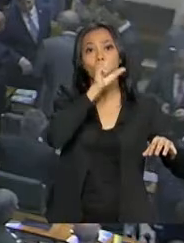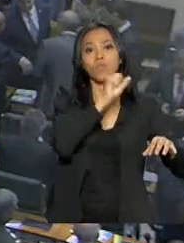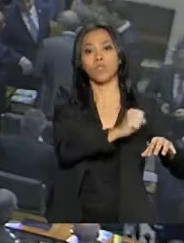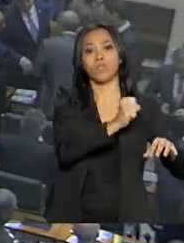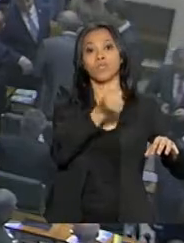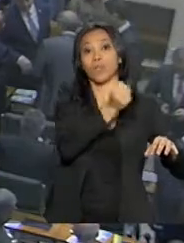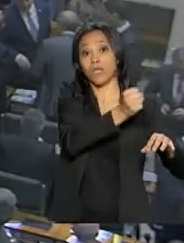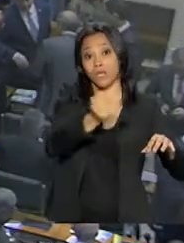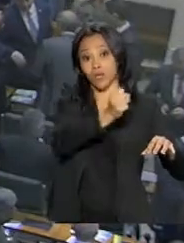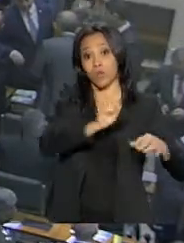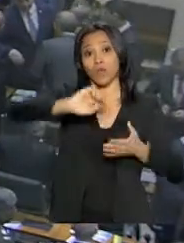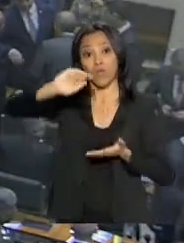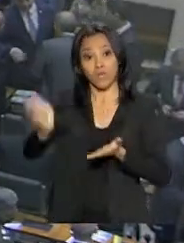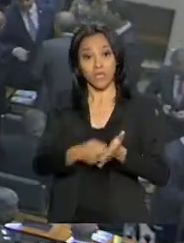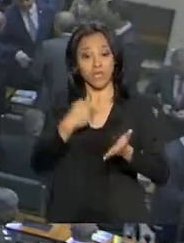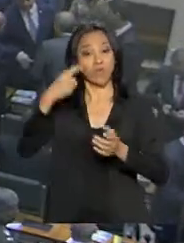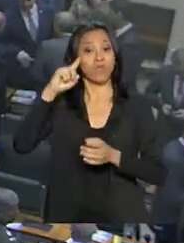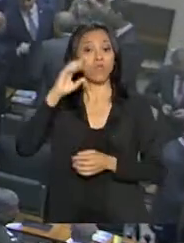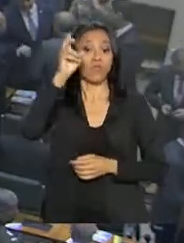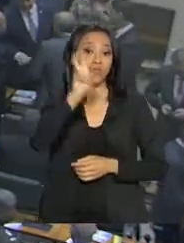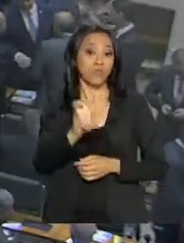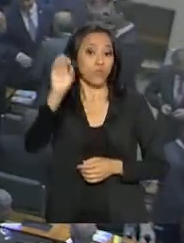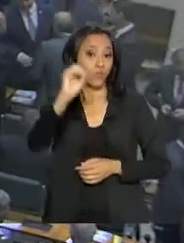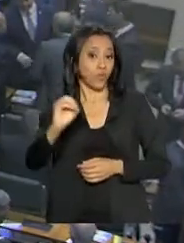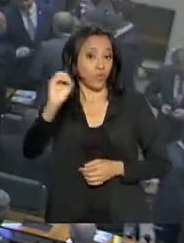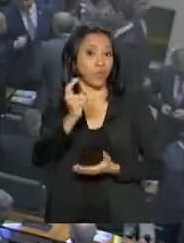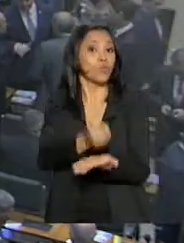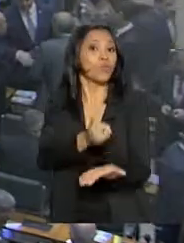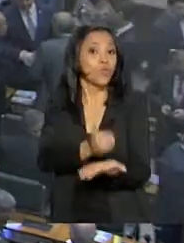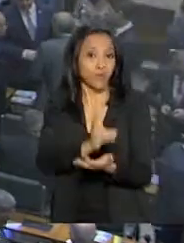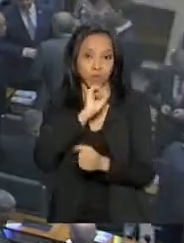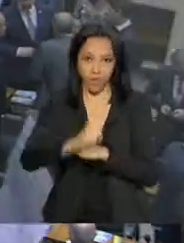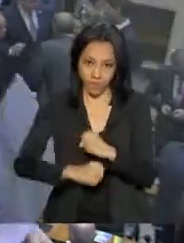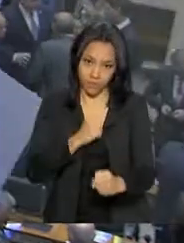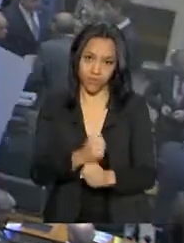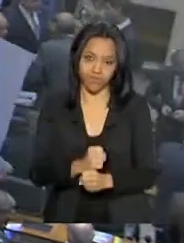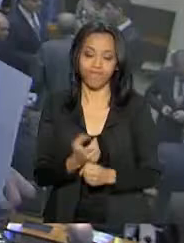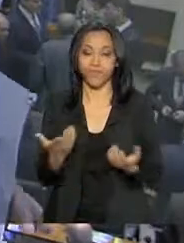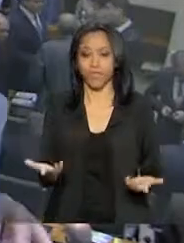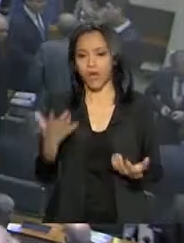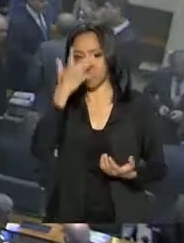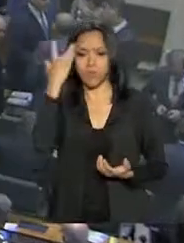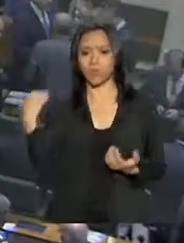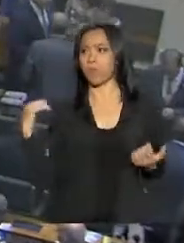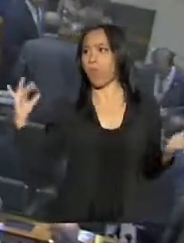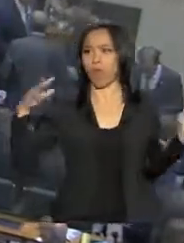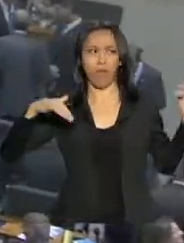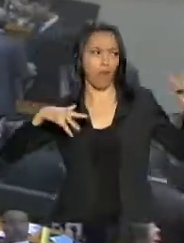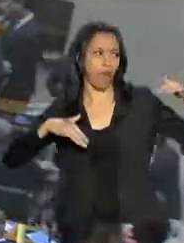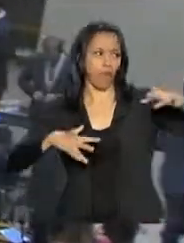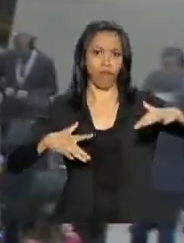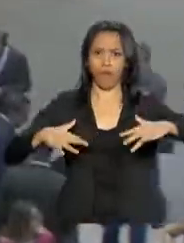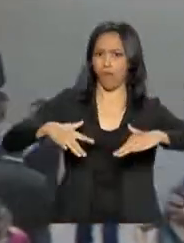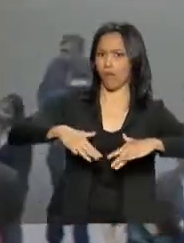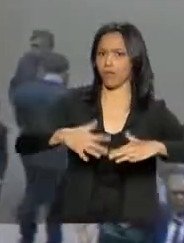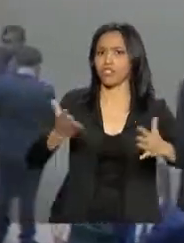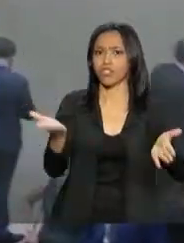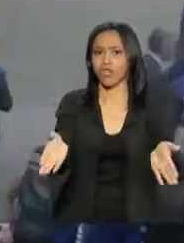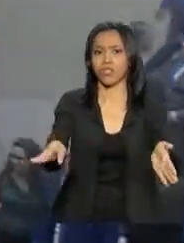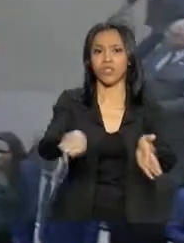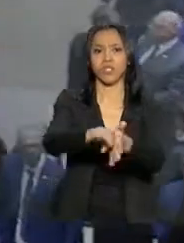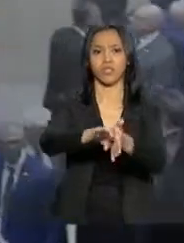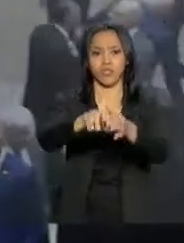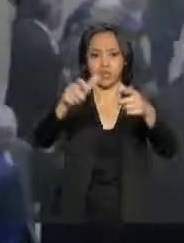1888 e promulgada no dia 5 de outubro do mesmo ano. Aqui a movimentação já é grande. Aqui